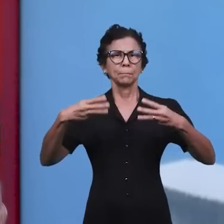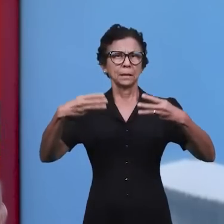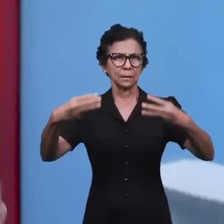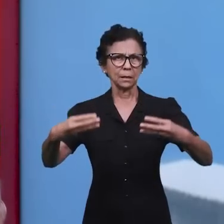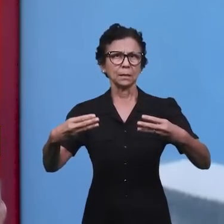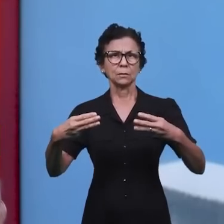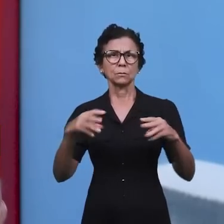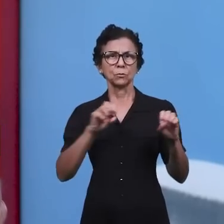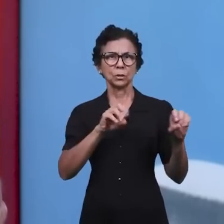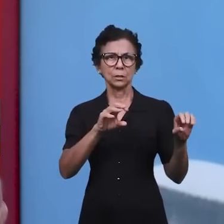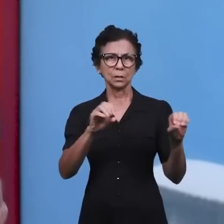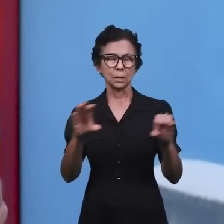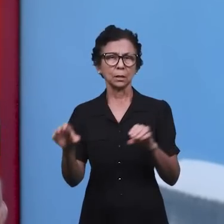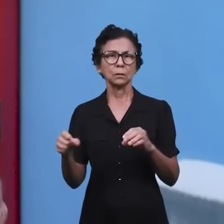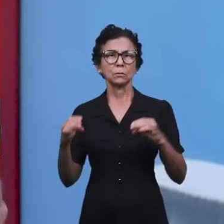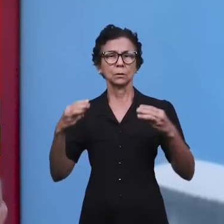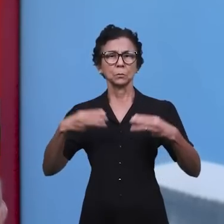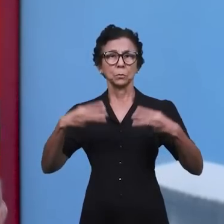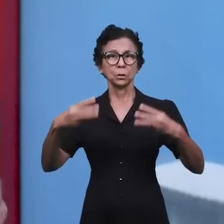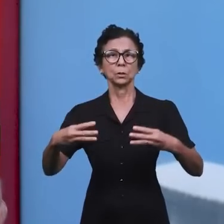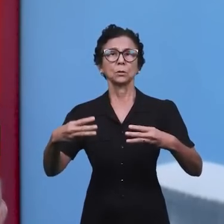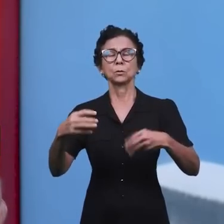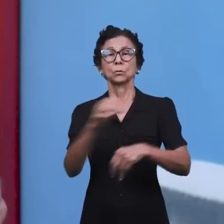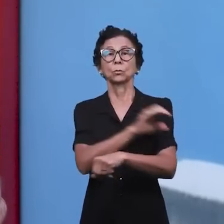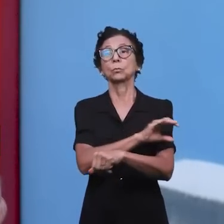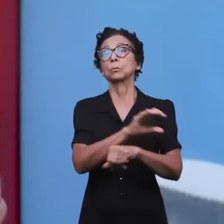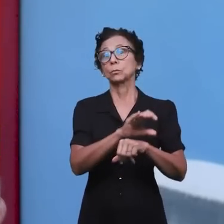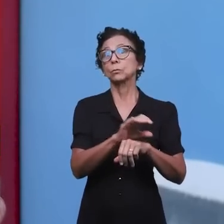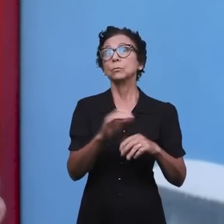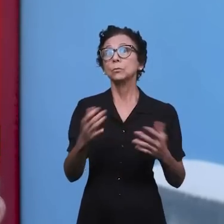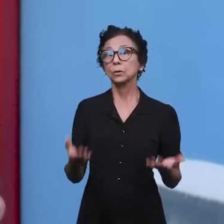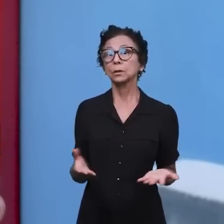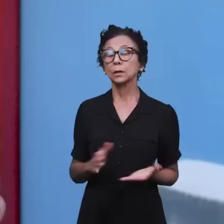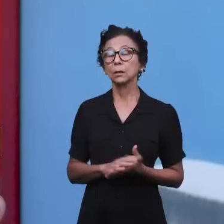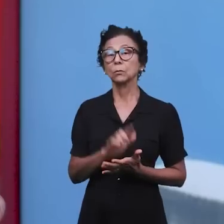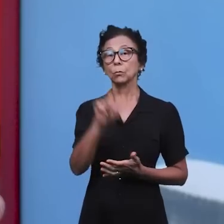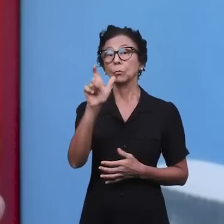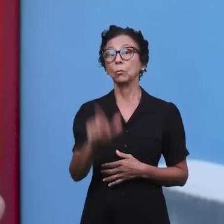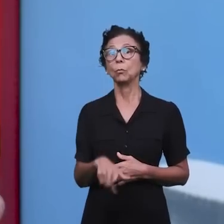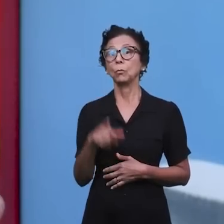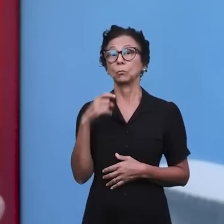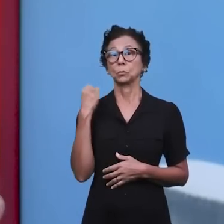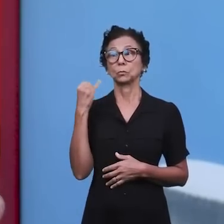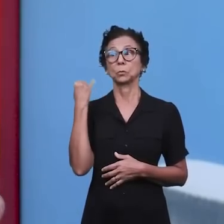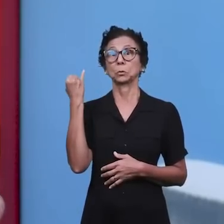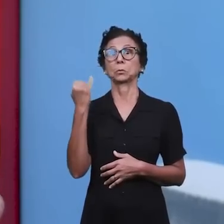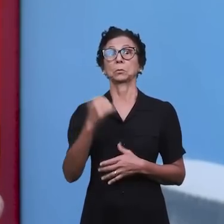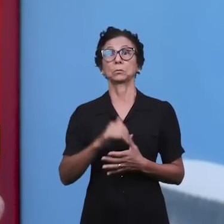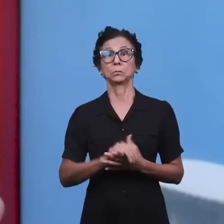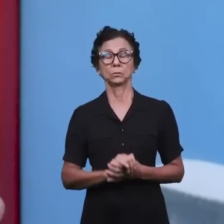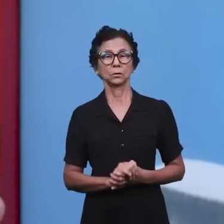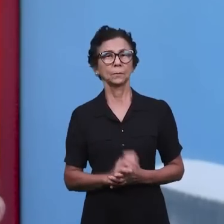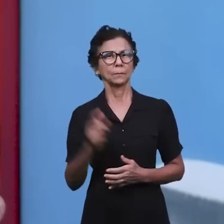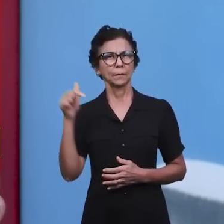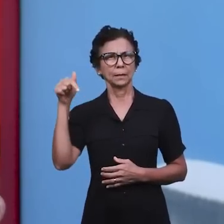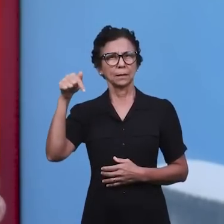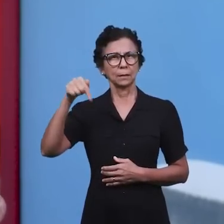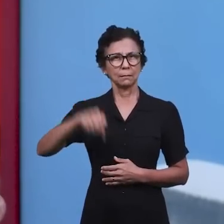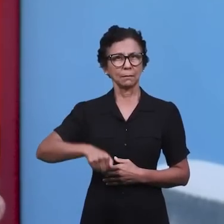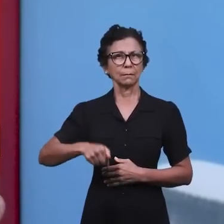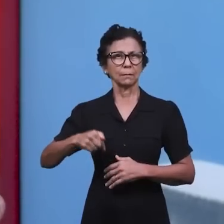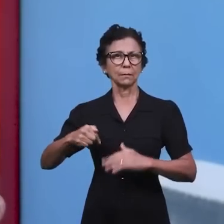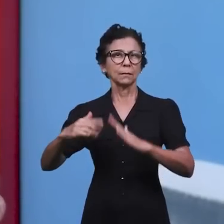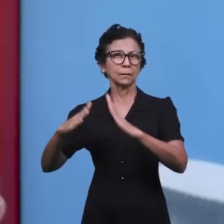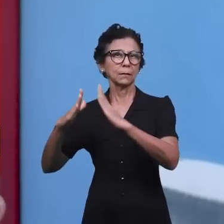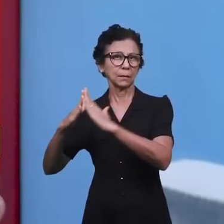pessoa olha assim, esse cara tem importância, ele manda. Mas na igreja que o